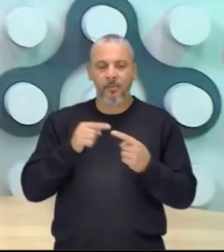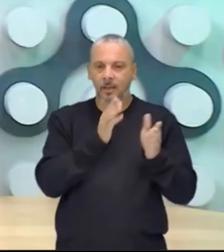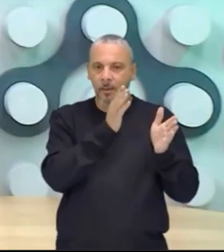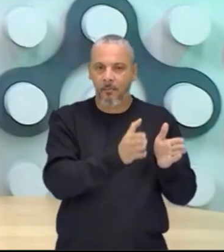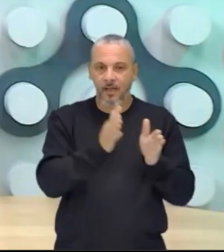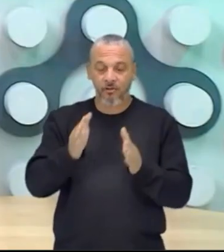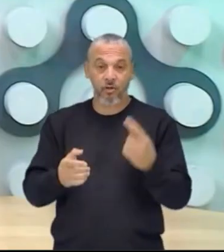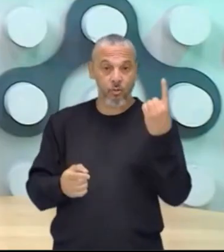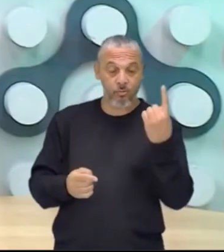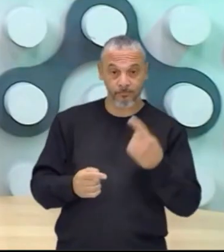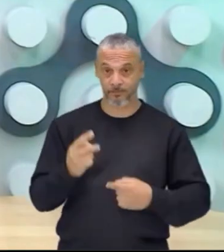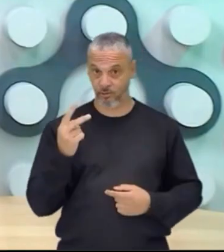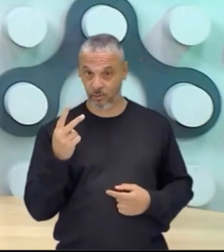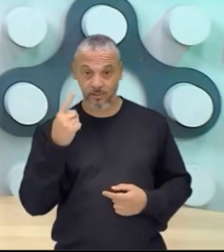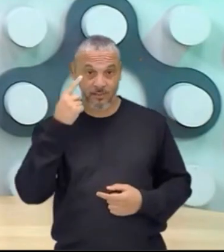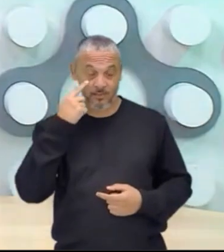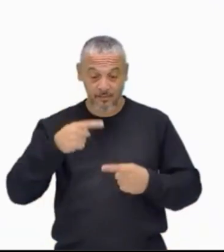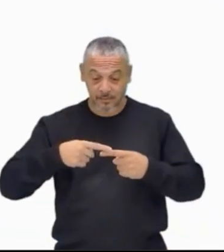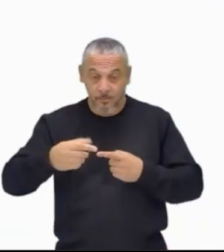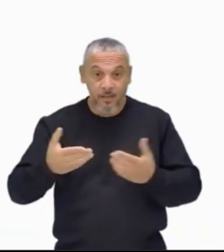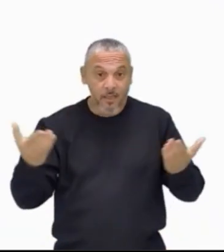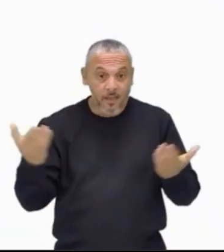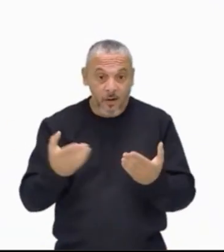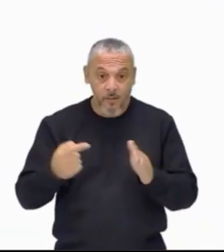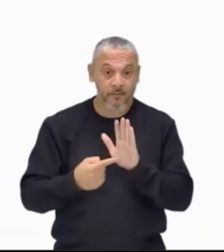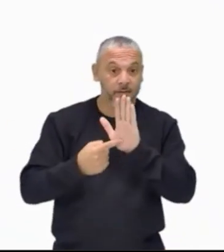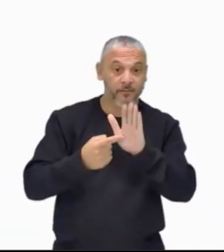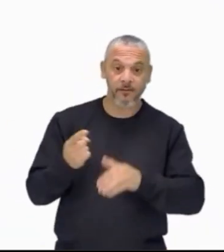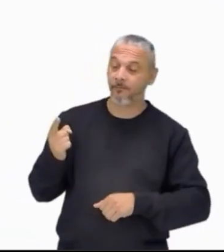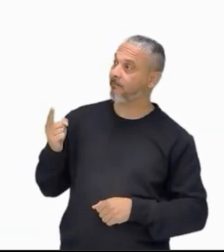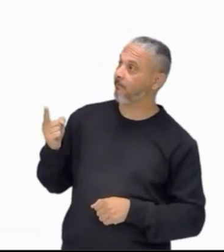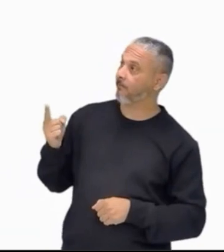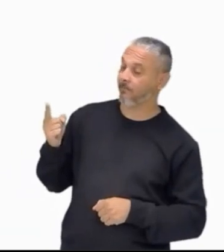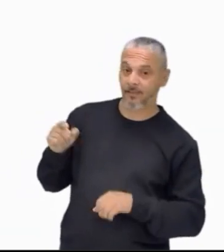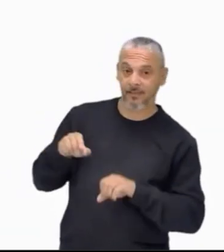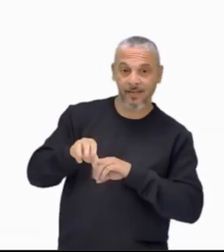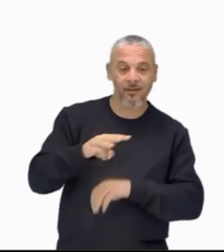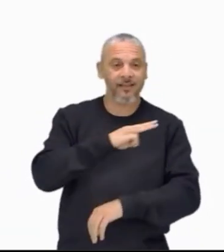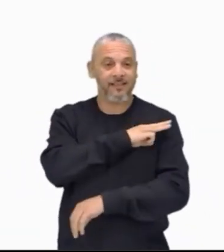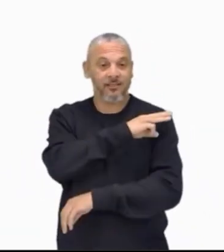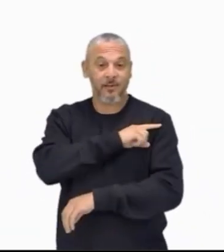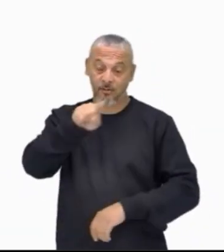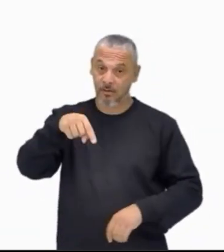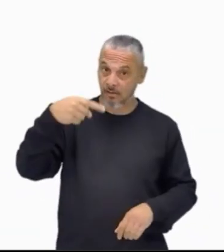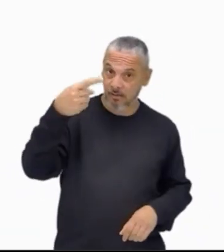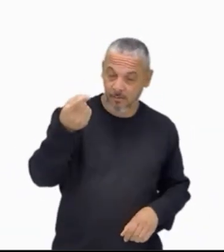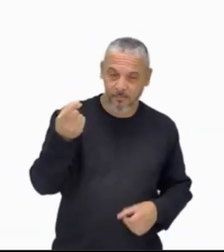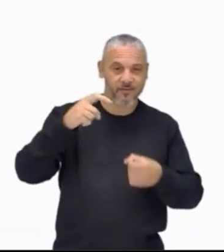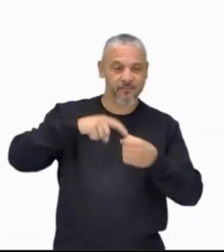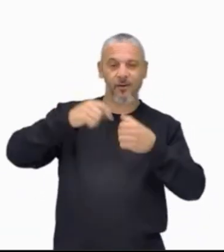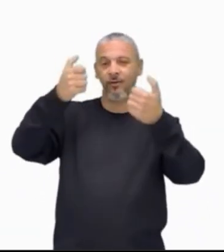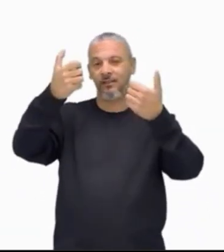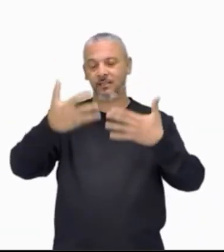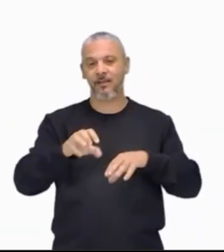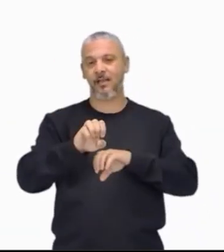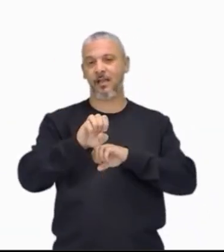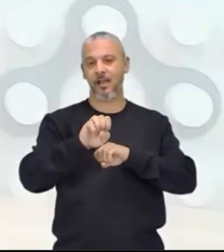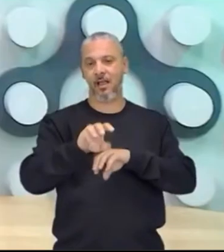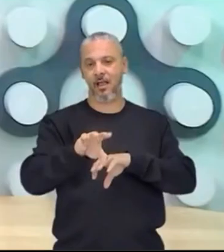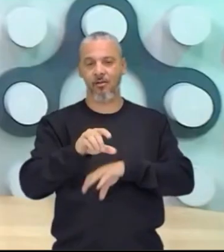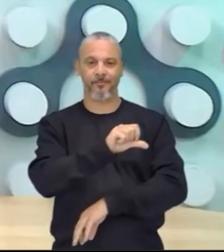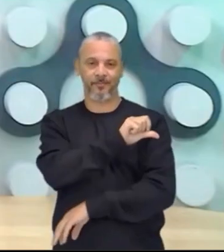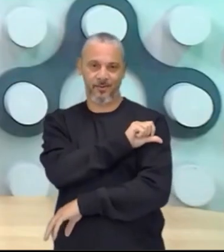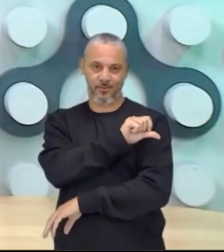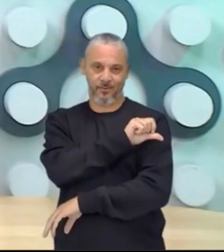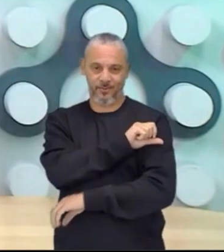dividida em parte 1 e parte 2 para vocês. Nessa semana, nós vamos apresentar as aulas do ensino médio, para na próxima semana voltarmos a apresentar alguma aula